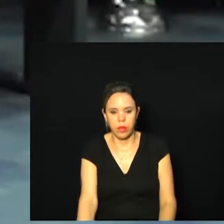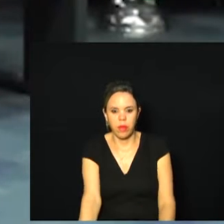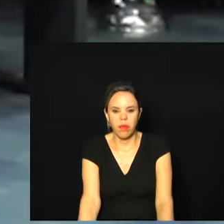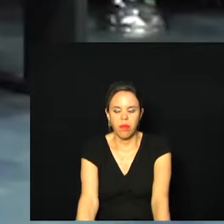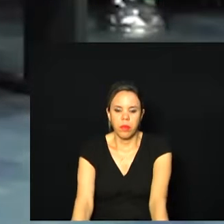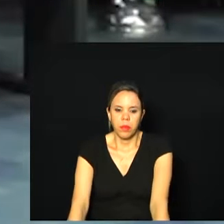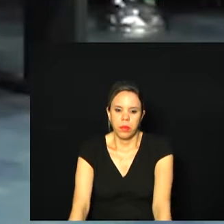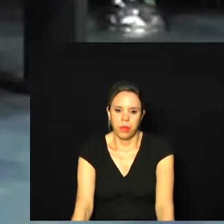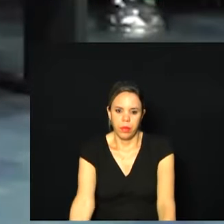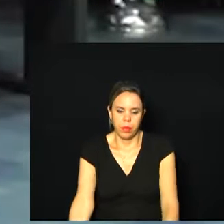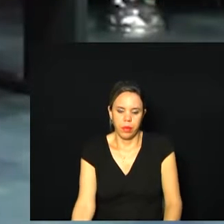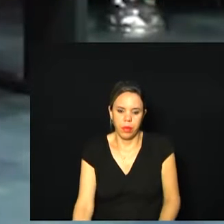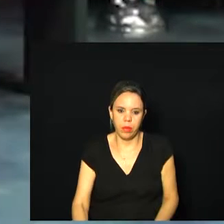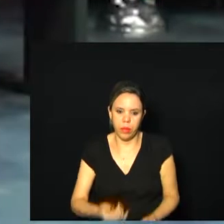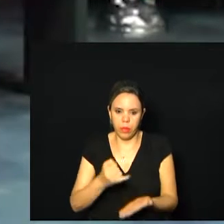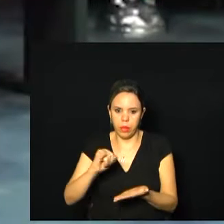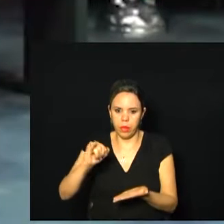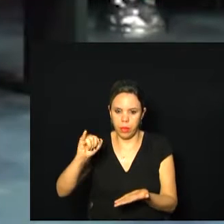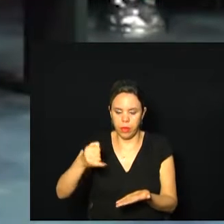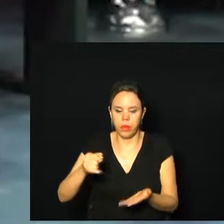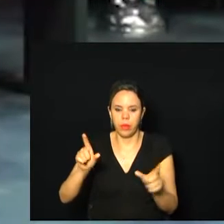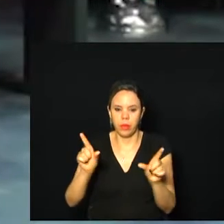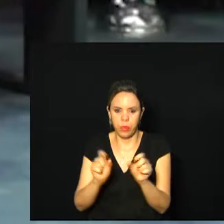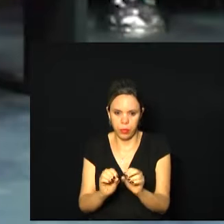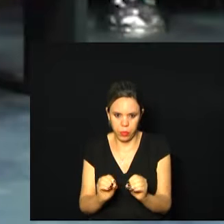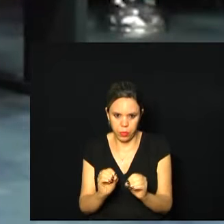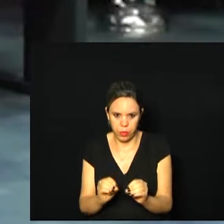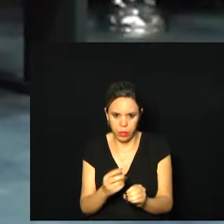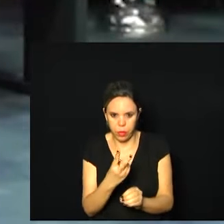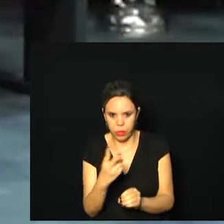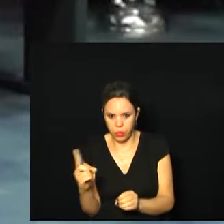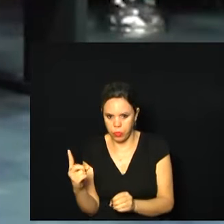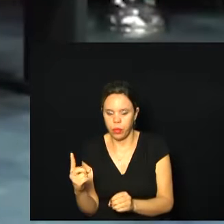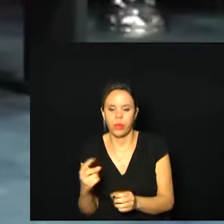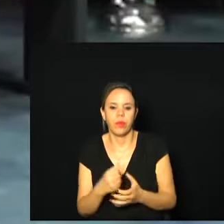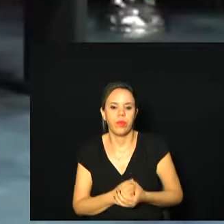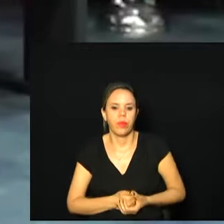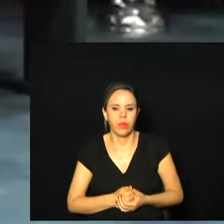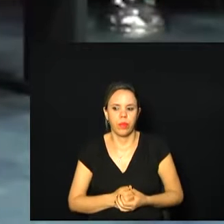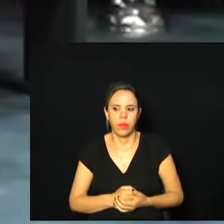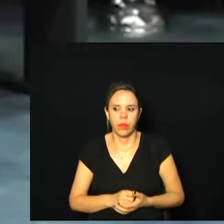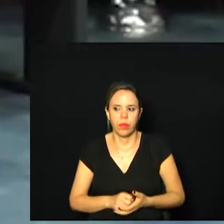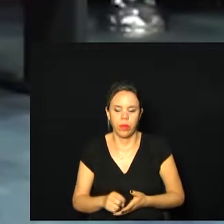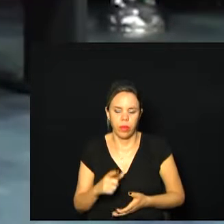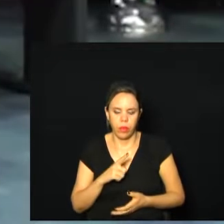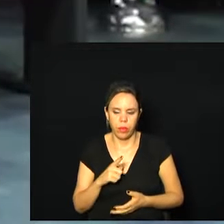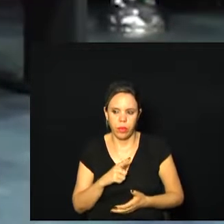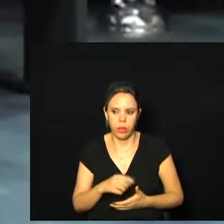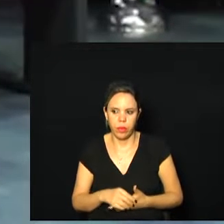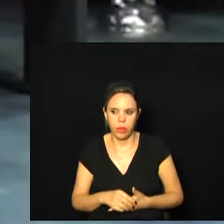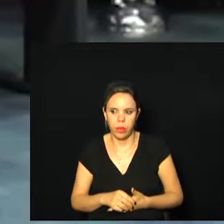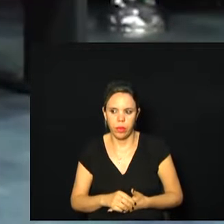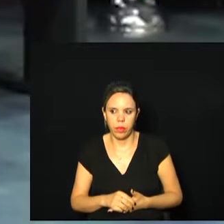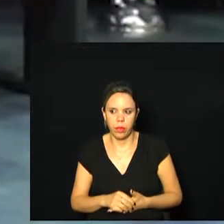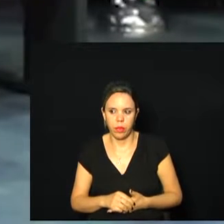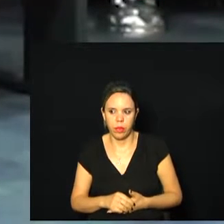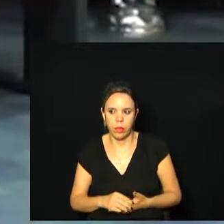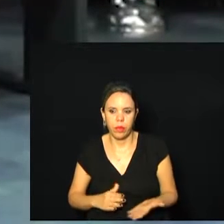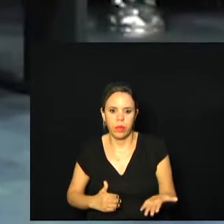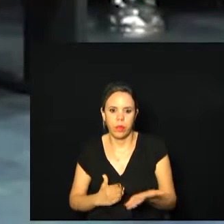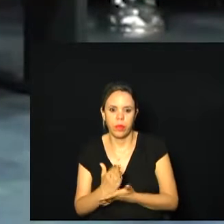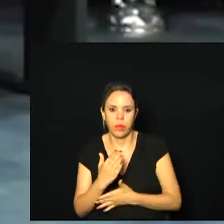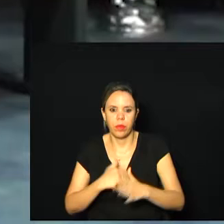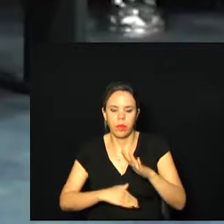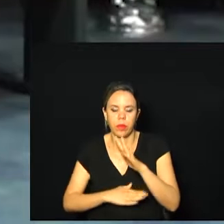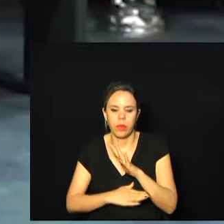condições com juros zero no período de 20 e 21. Tivemos aprovado pela